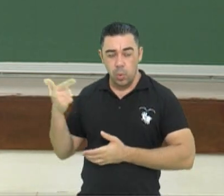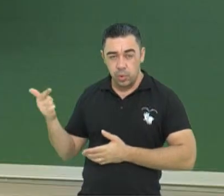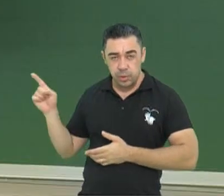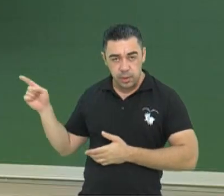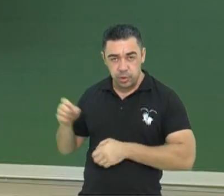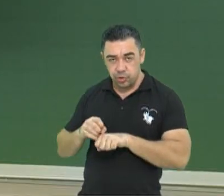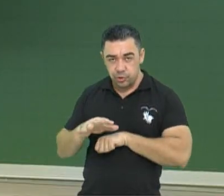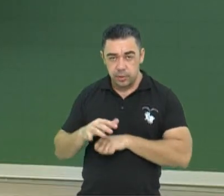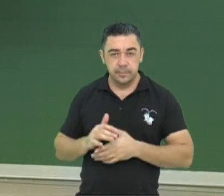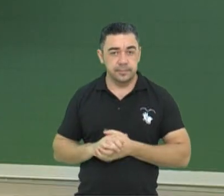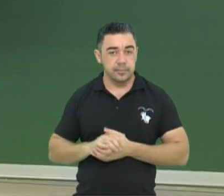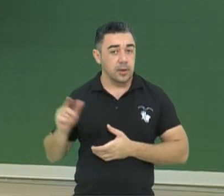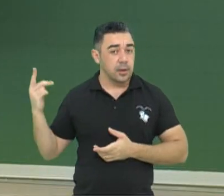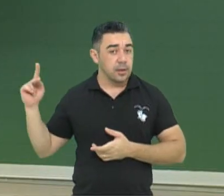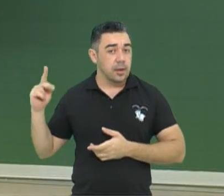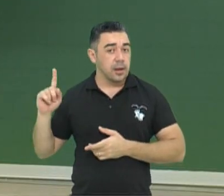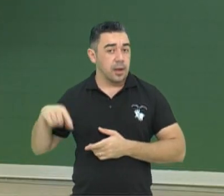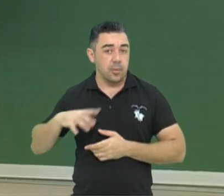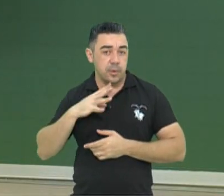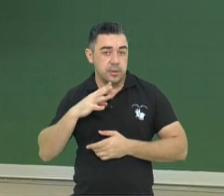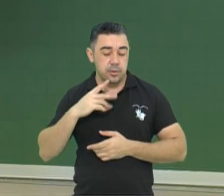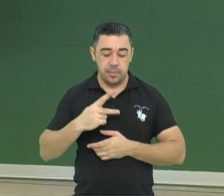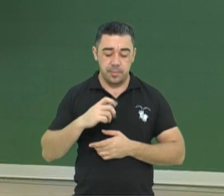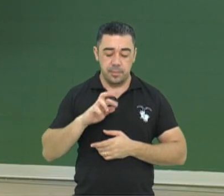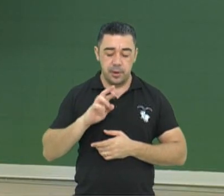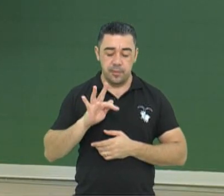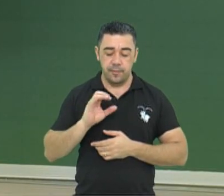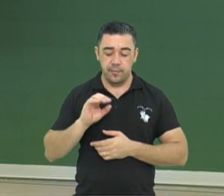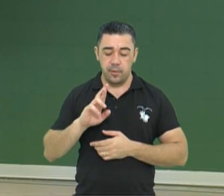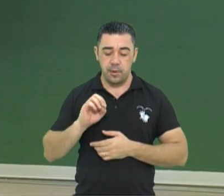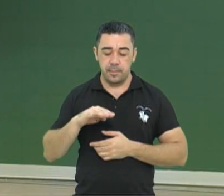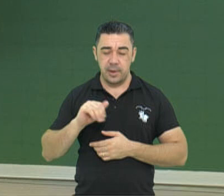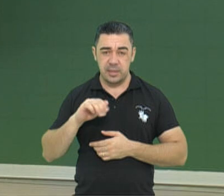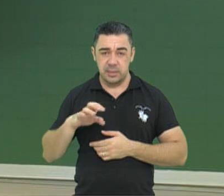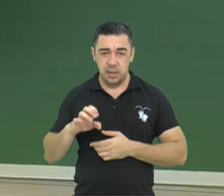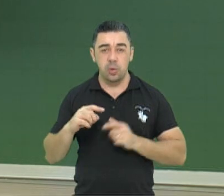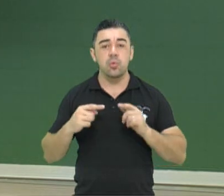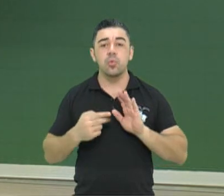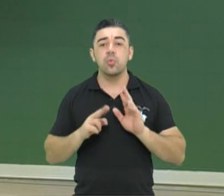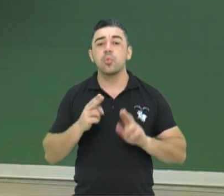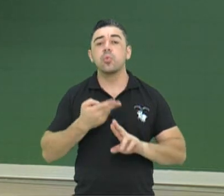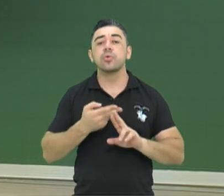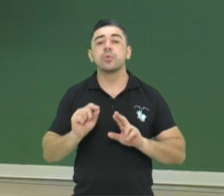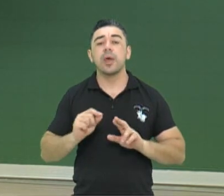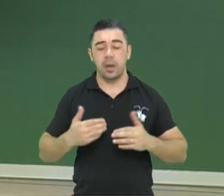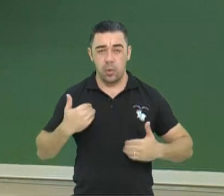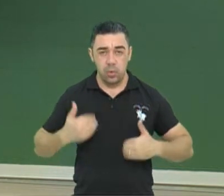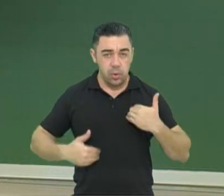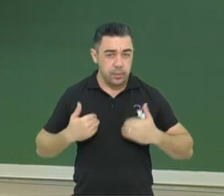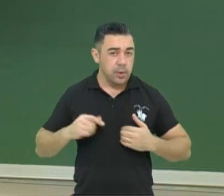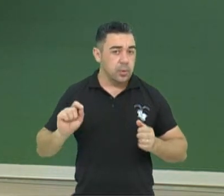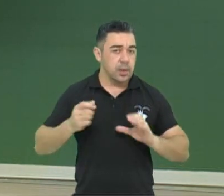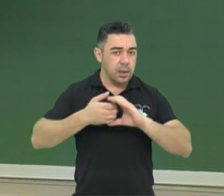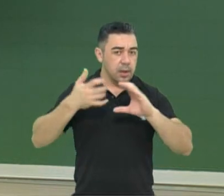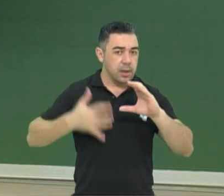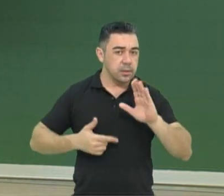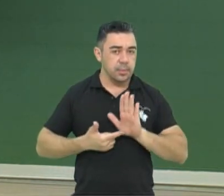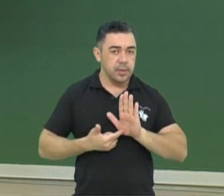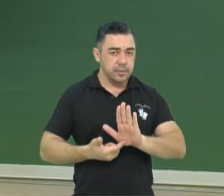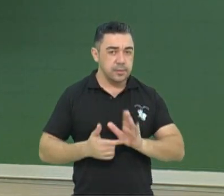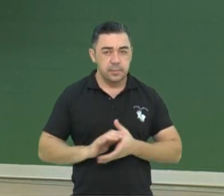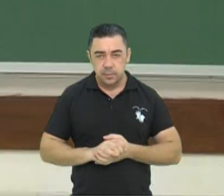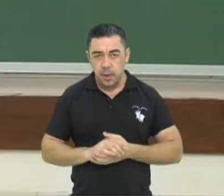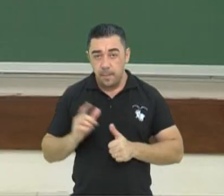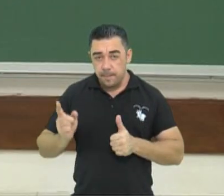aqui, suas obras são conhecidas como performance. Então a performance usa o quê? O corpo. E o que caracteriza essa manifestação artística?